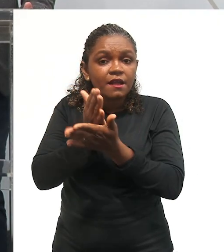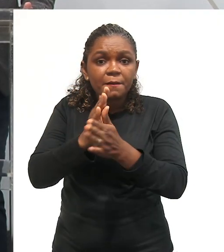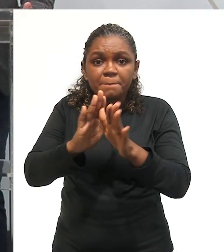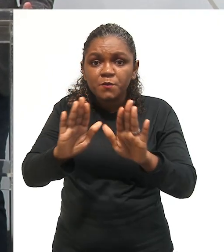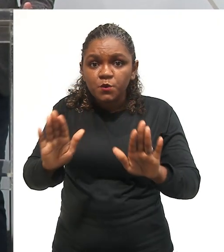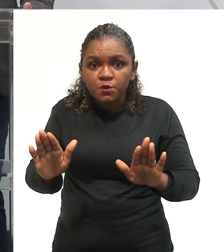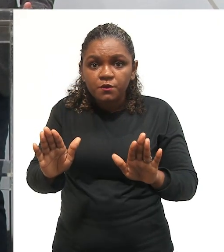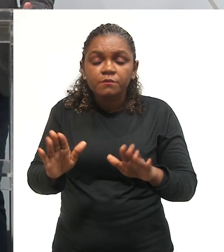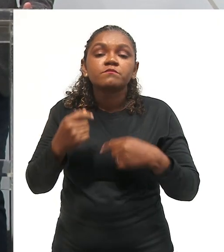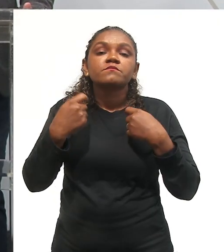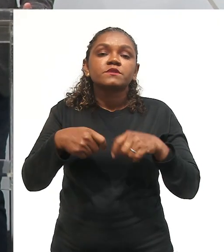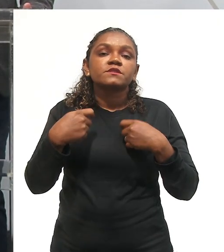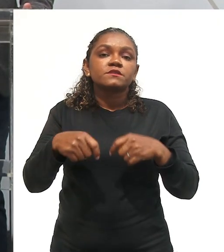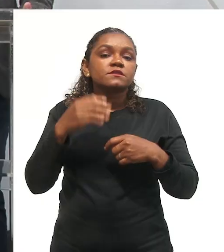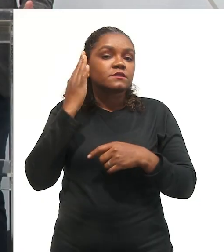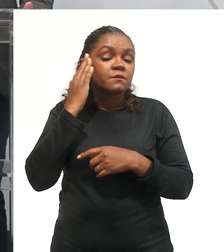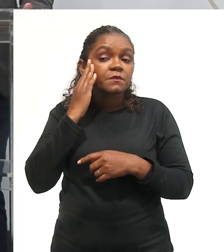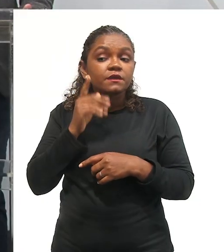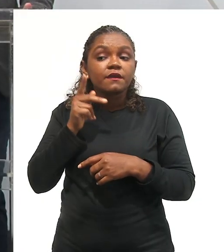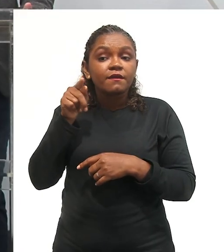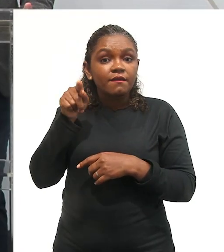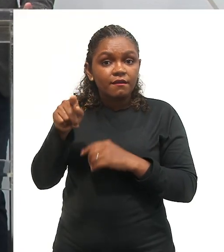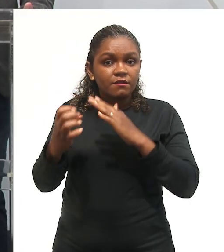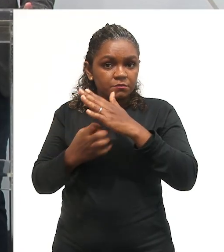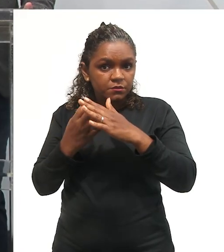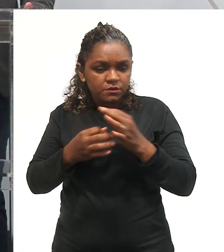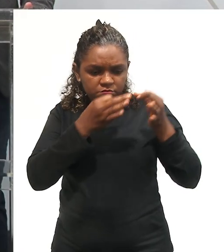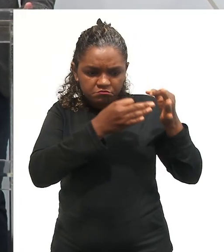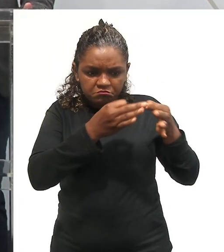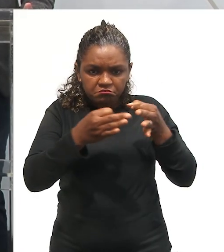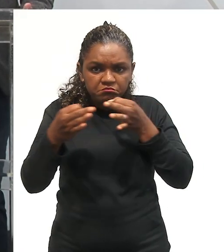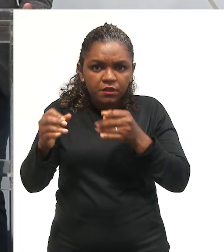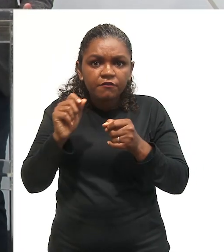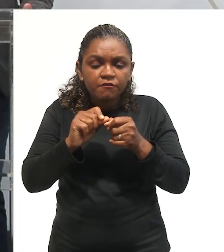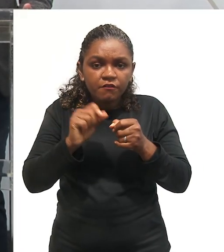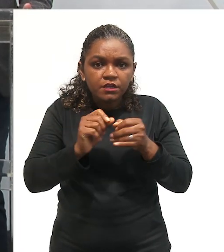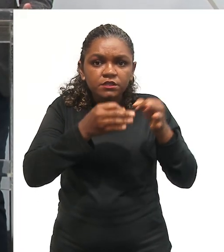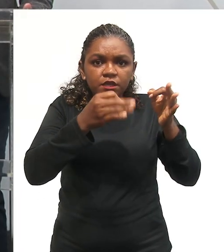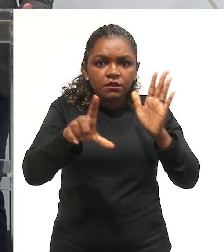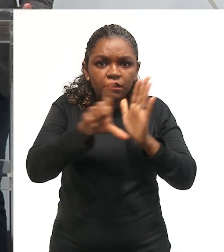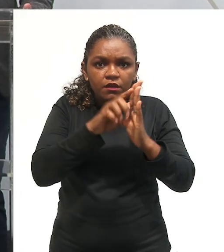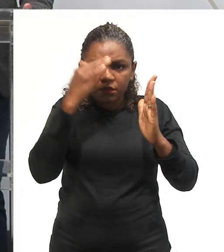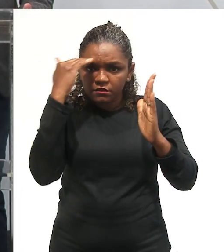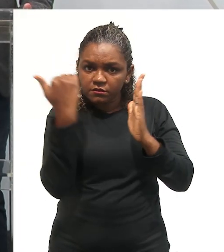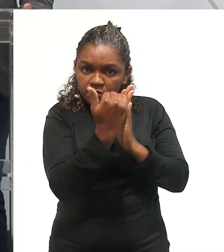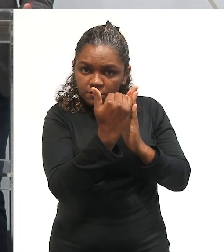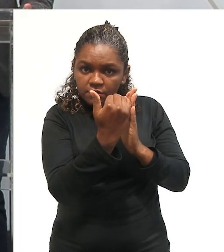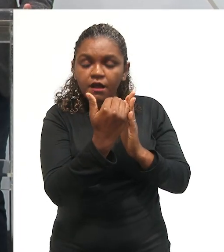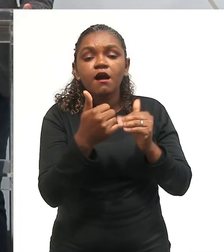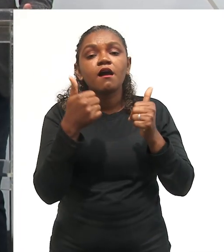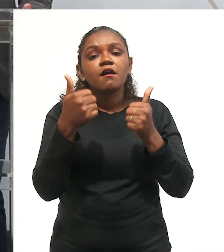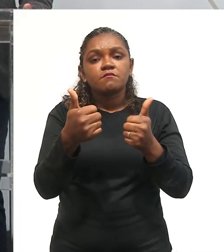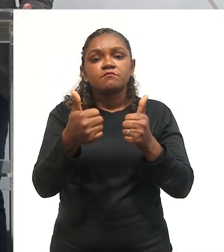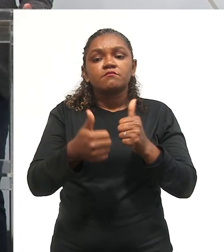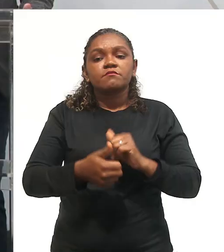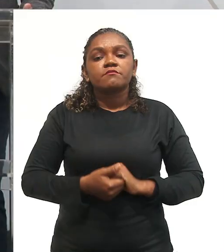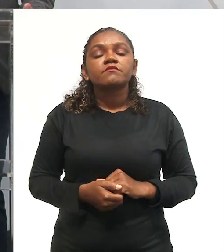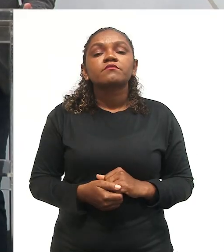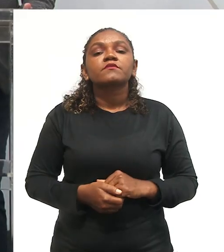analisar se aquela empresa respeitou o processo, todo o processo legal para que ela chegasse à